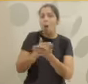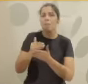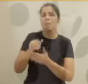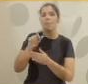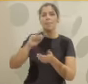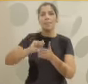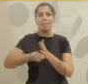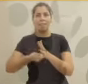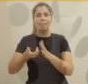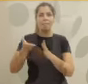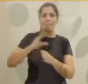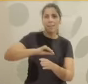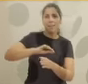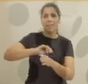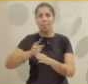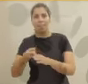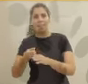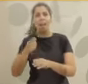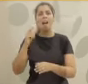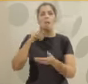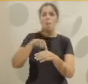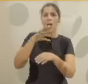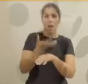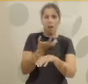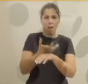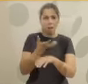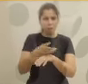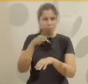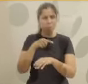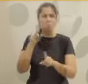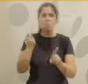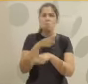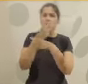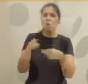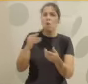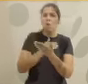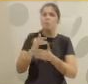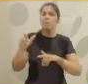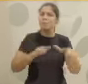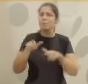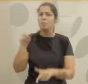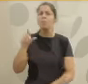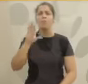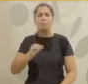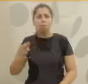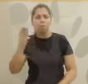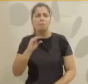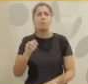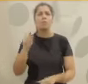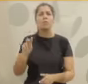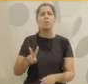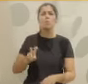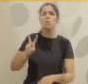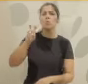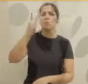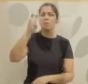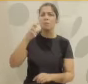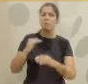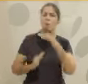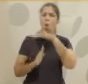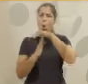E aí ela viu que ele falava. E começou, liga, desliga, liga, desliga. E, através do gravador,